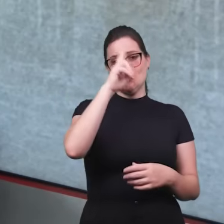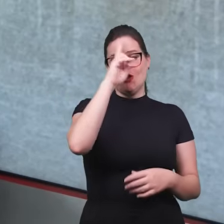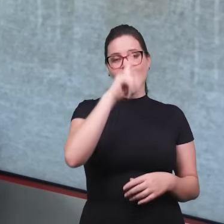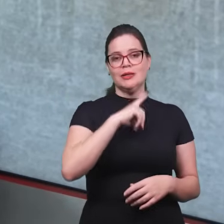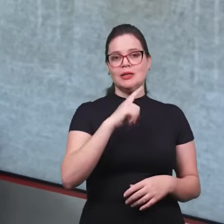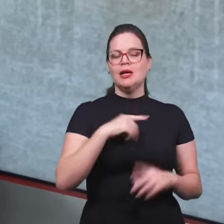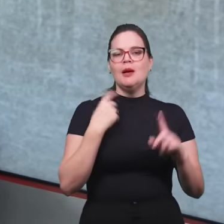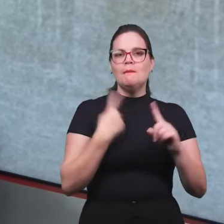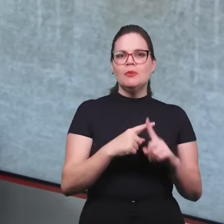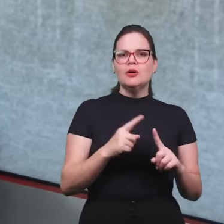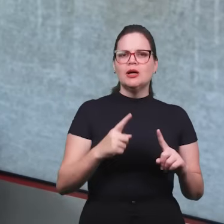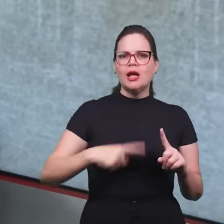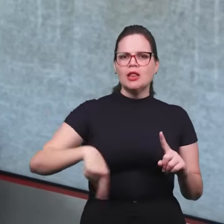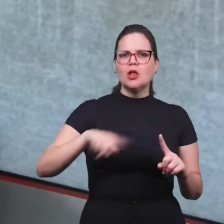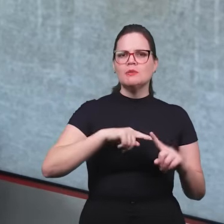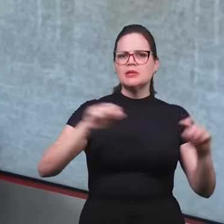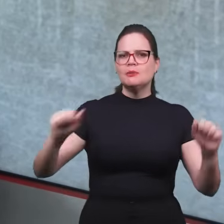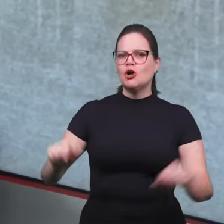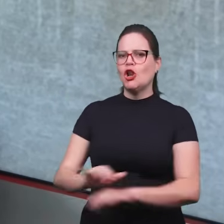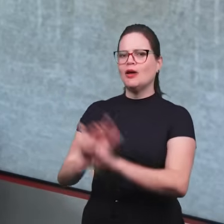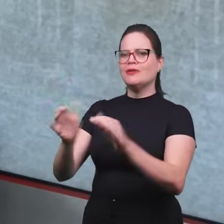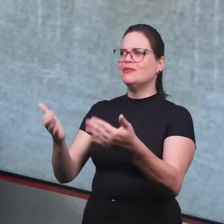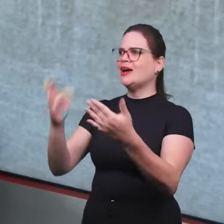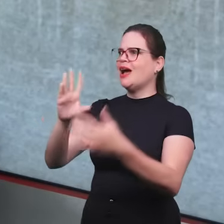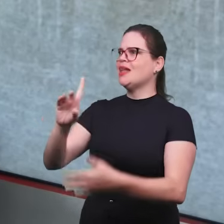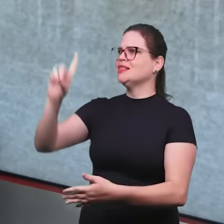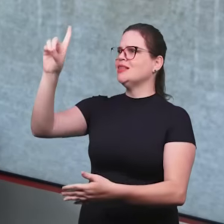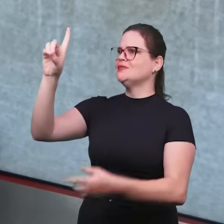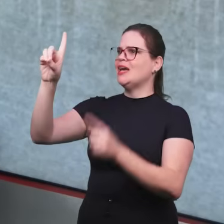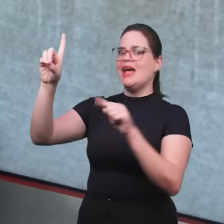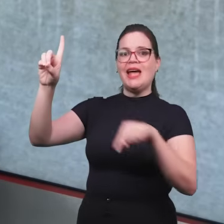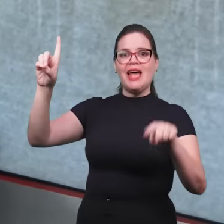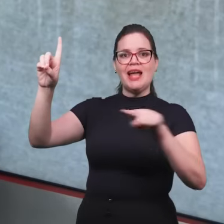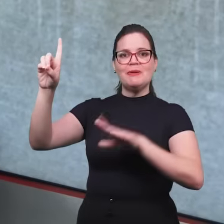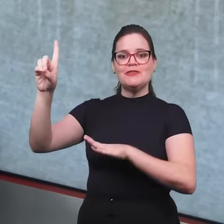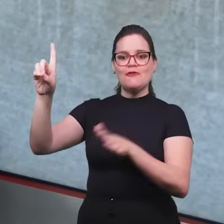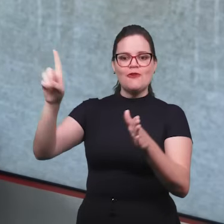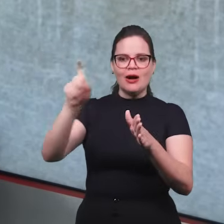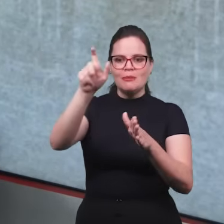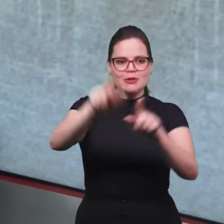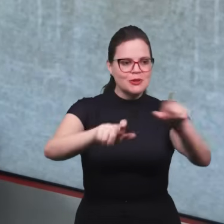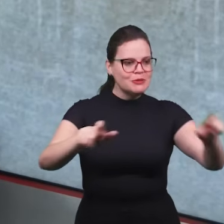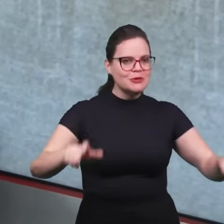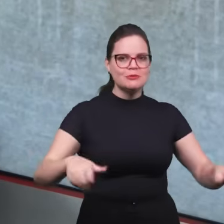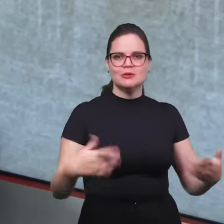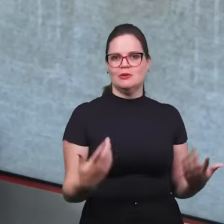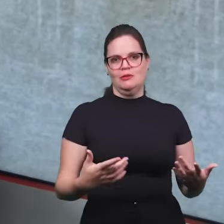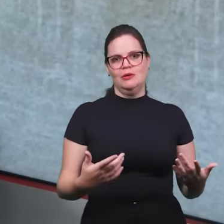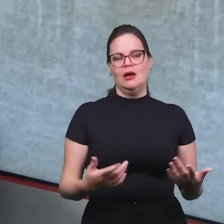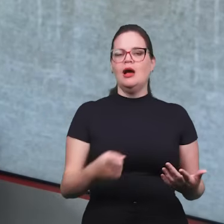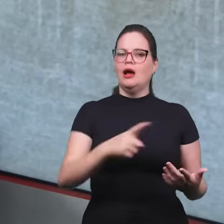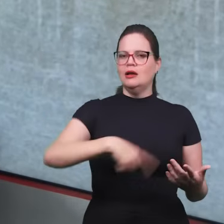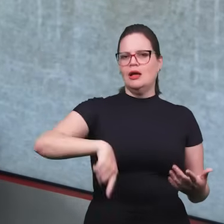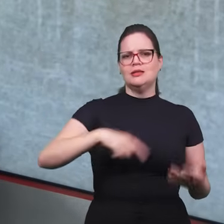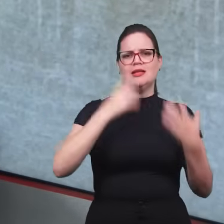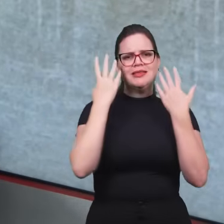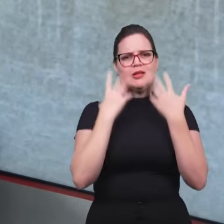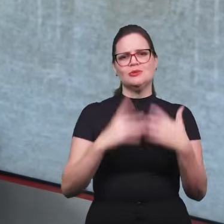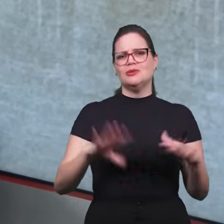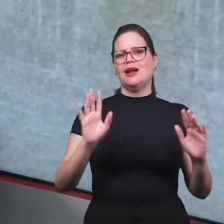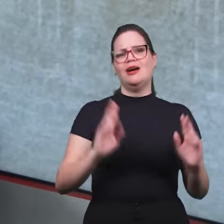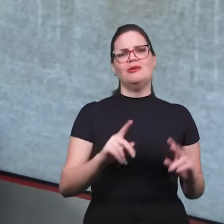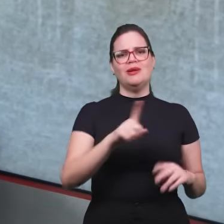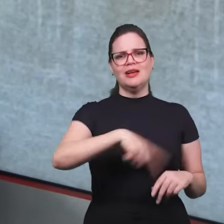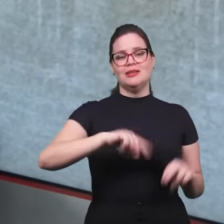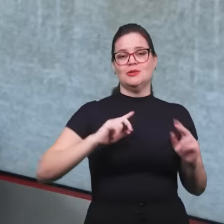que deveria conduzir a Deus passa a ocupar o lugar de Deus. O homem é assim, ele tem